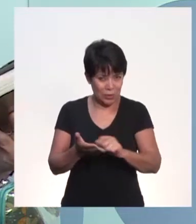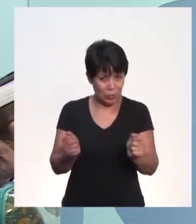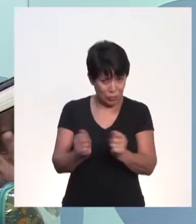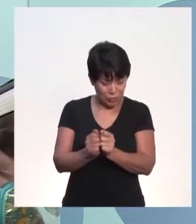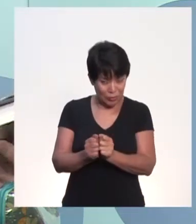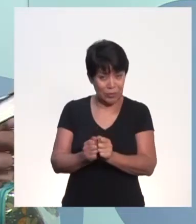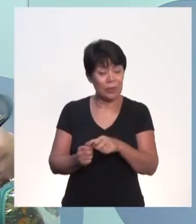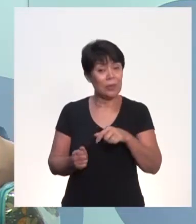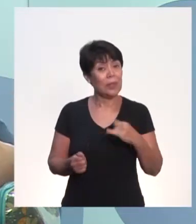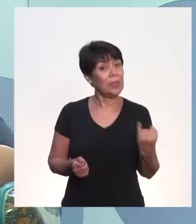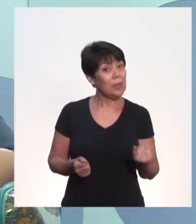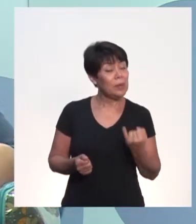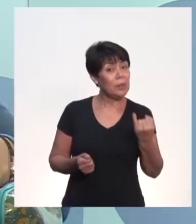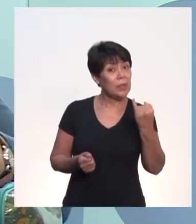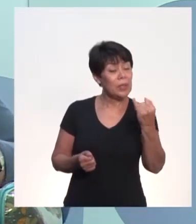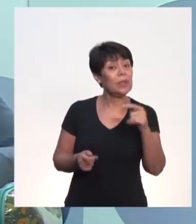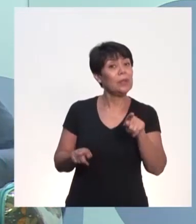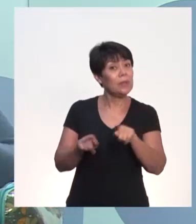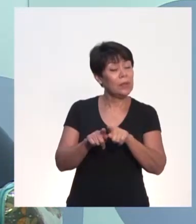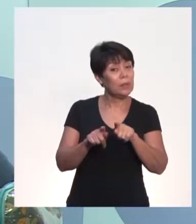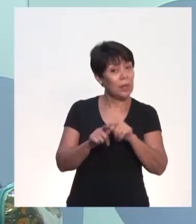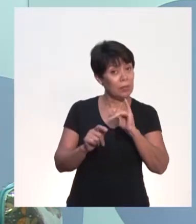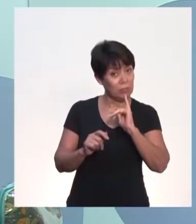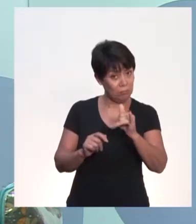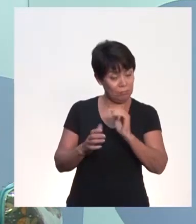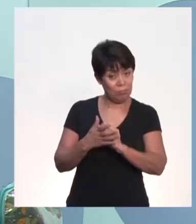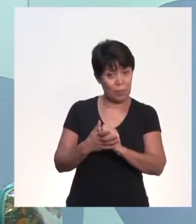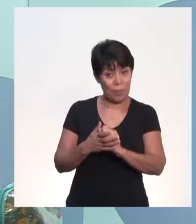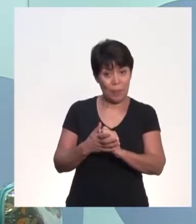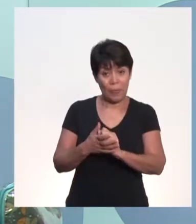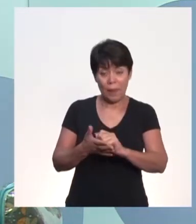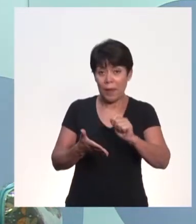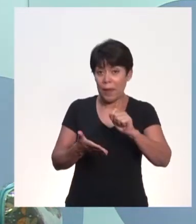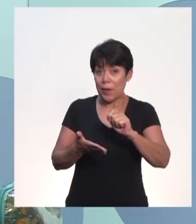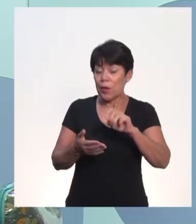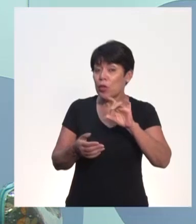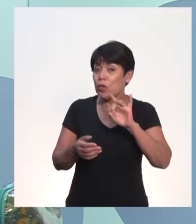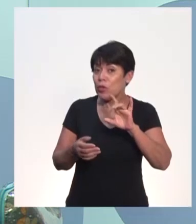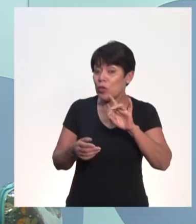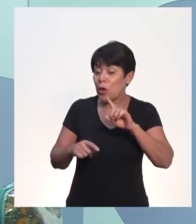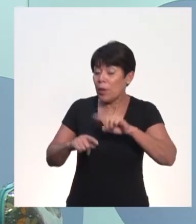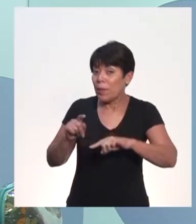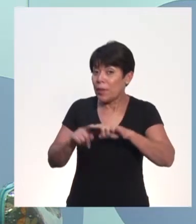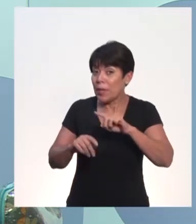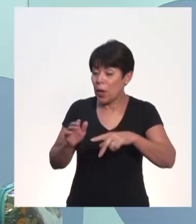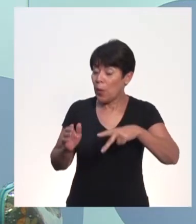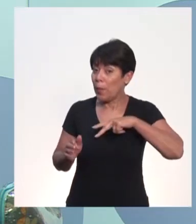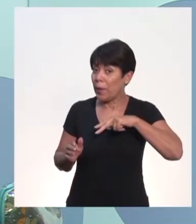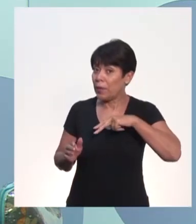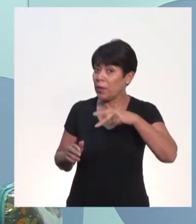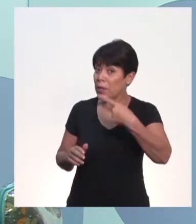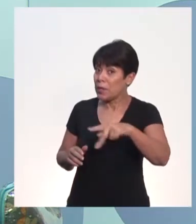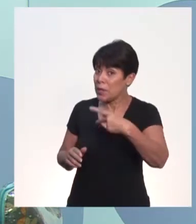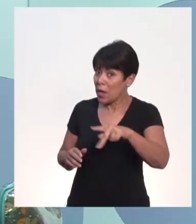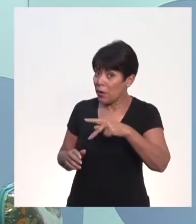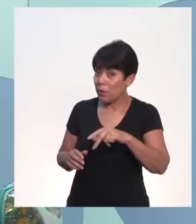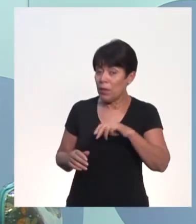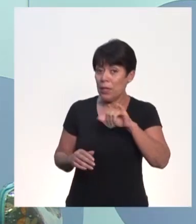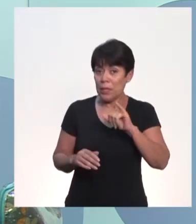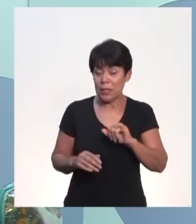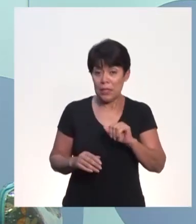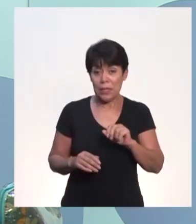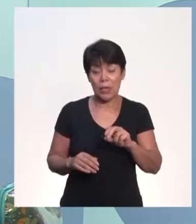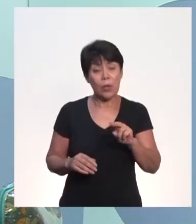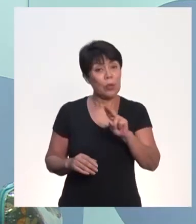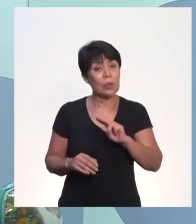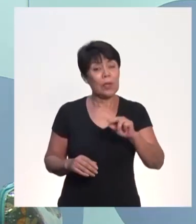é importante a gente frisar isso. Anotação só em material de uso próprio. PNLD, se vocês estiverem com